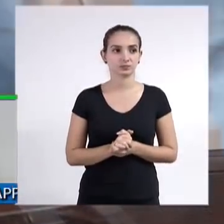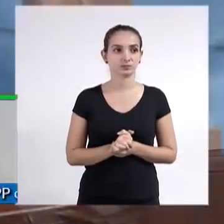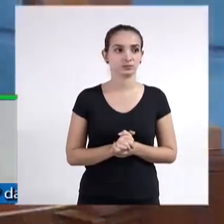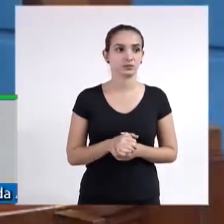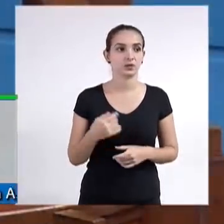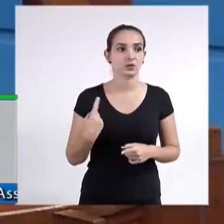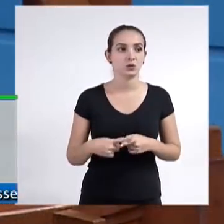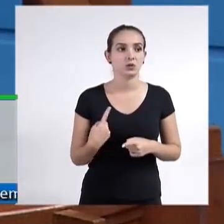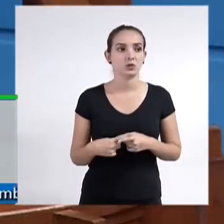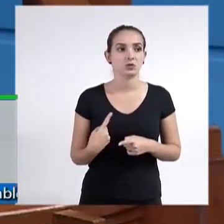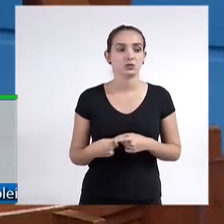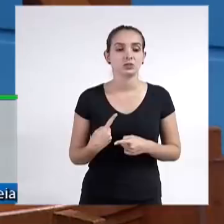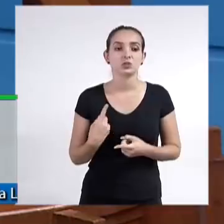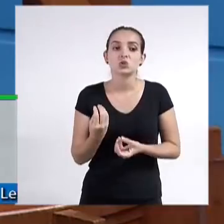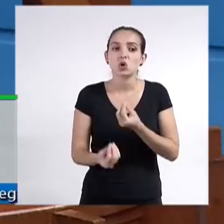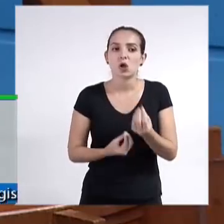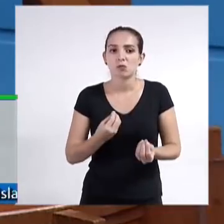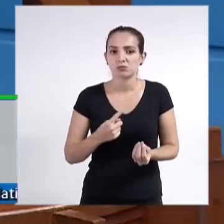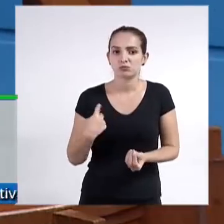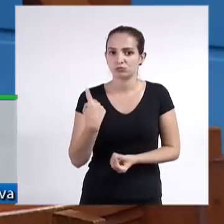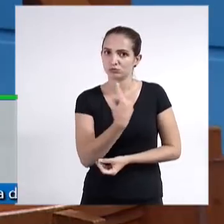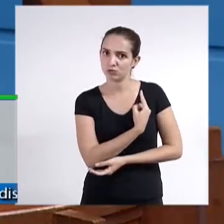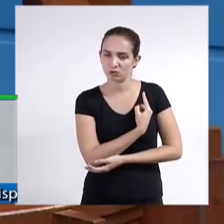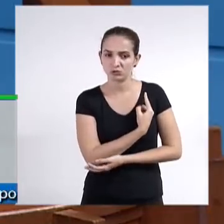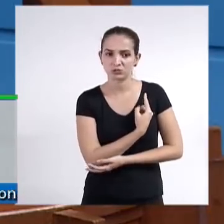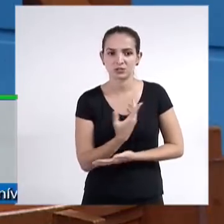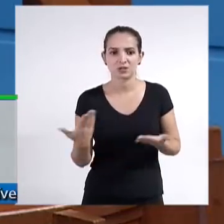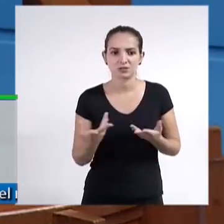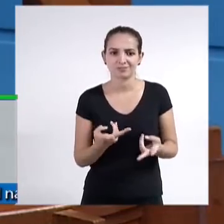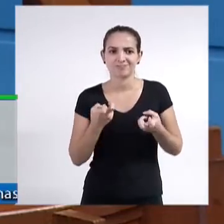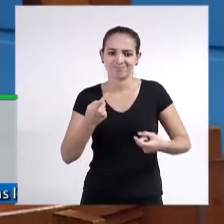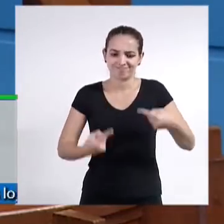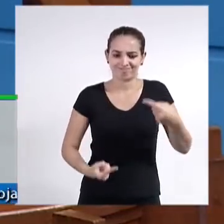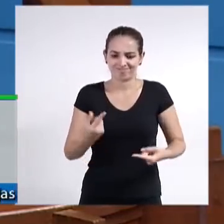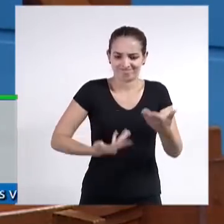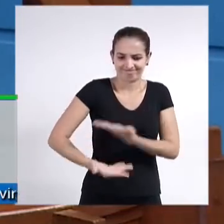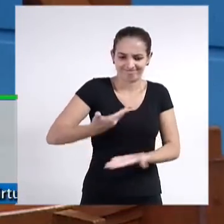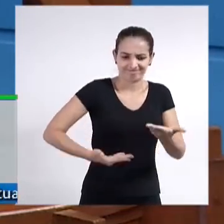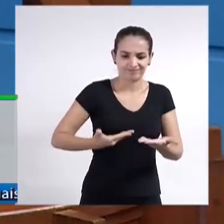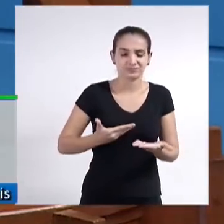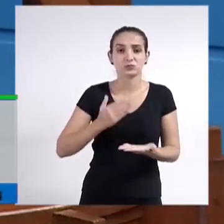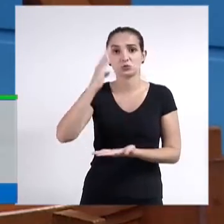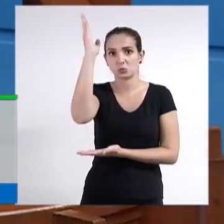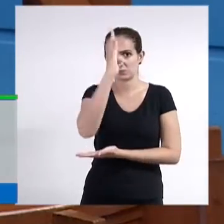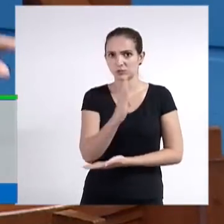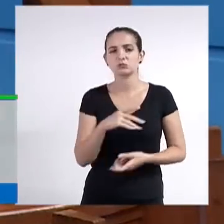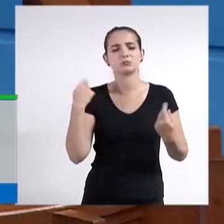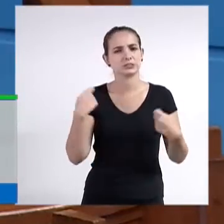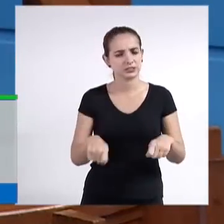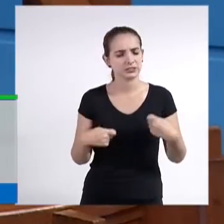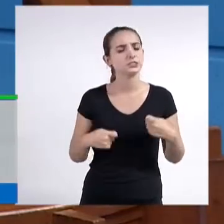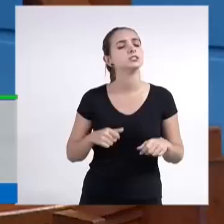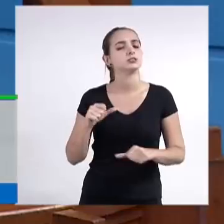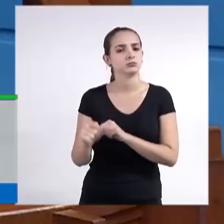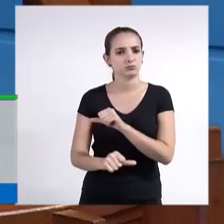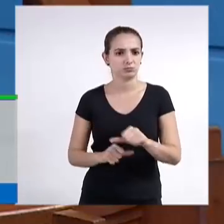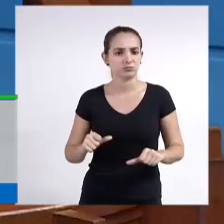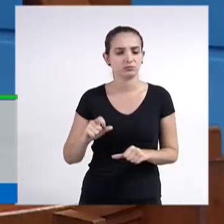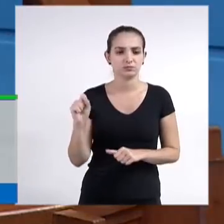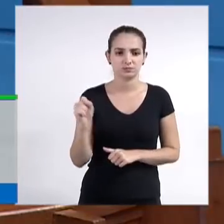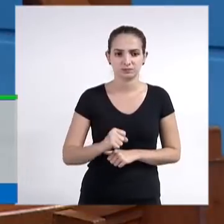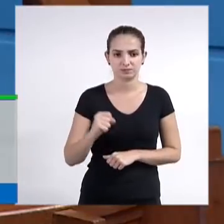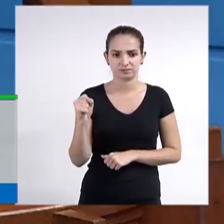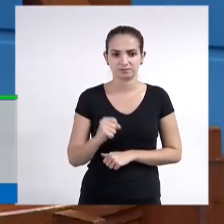Não tem como nós não discutirmos que o país precisa passar por reformas. Não tem como não discutirmos.